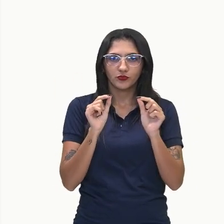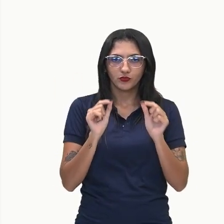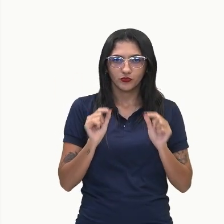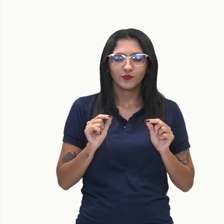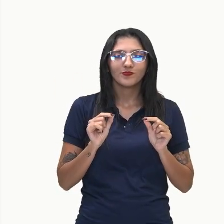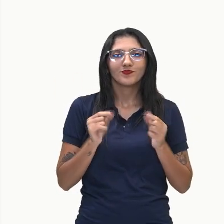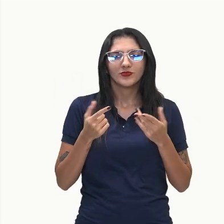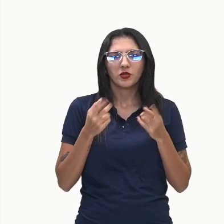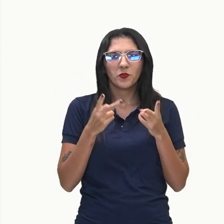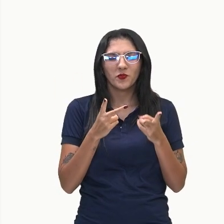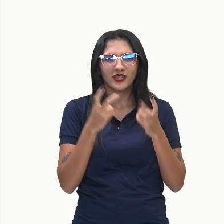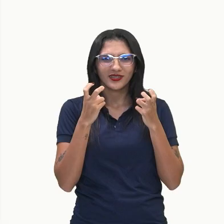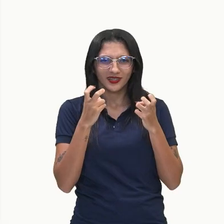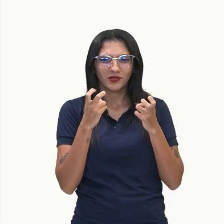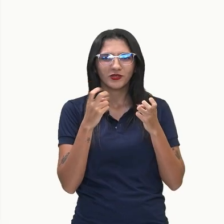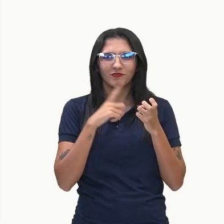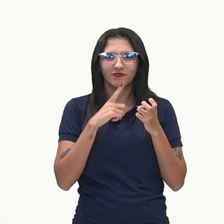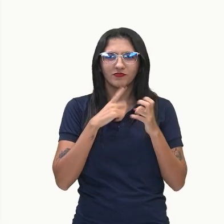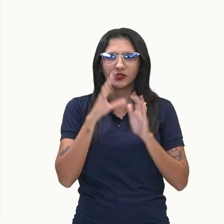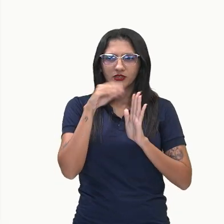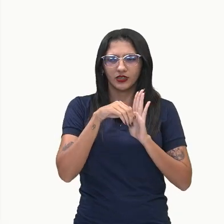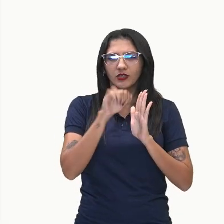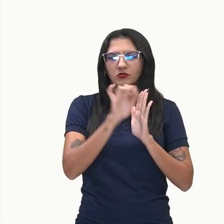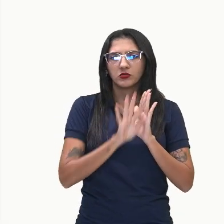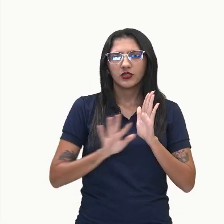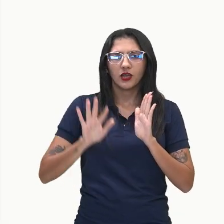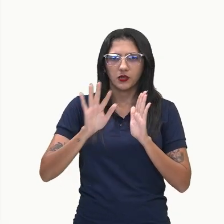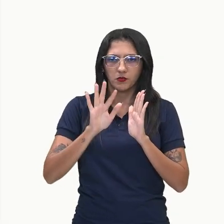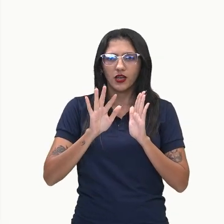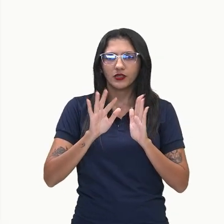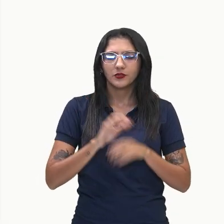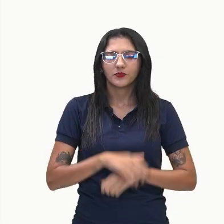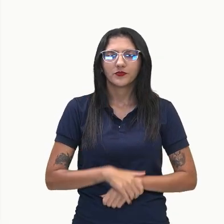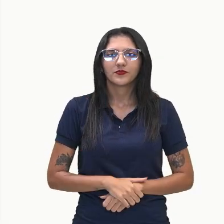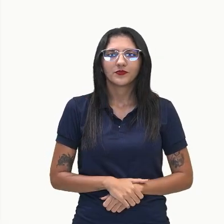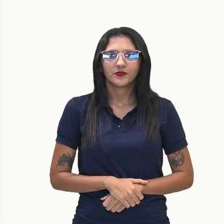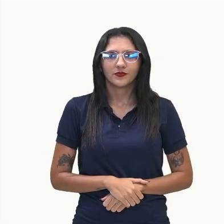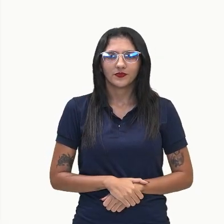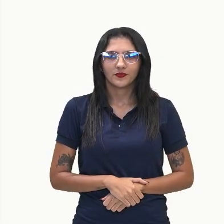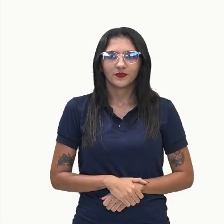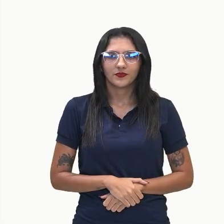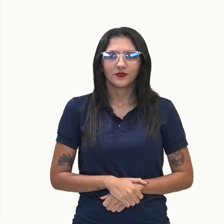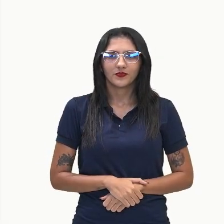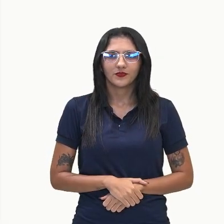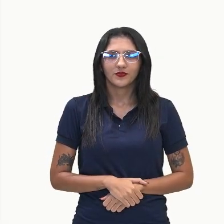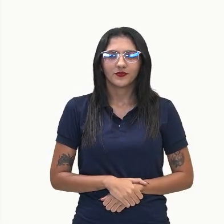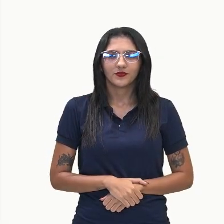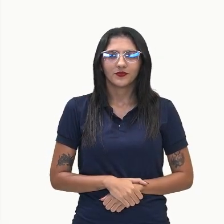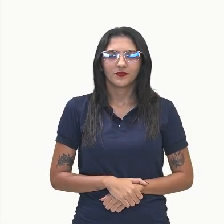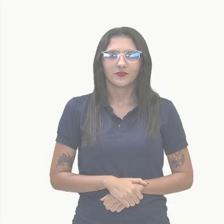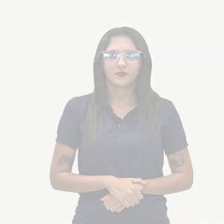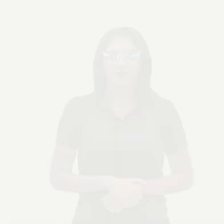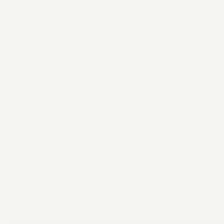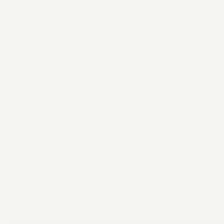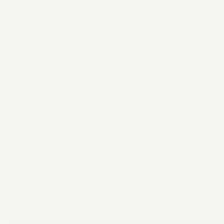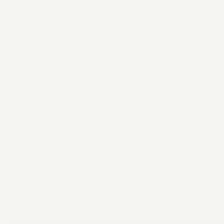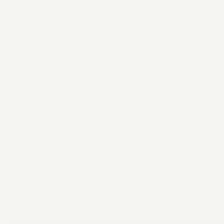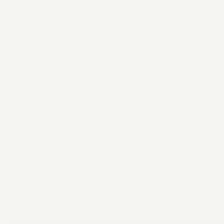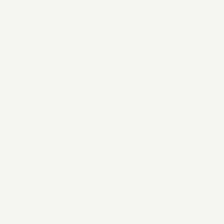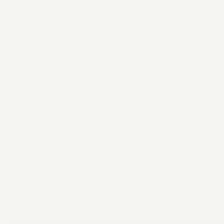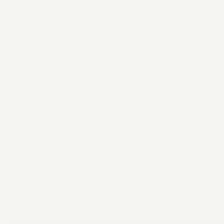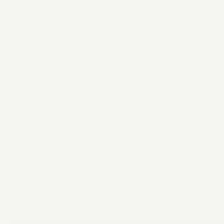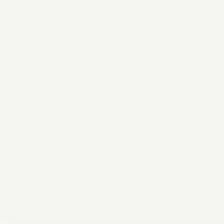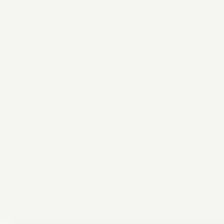Observe que os pontos estão no interior, porém, a reta ela não está completamente, pois